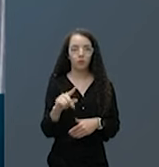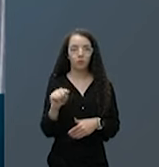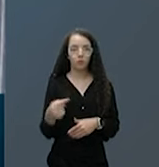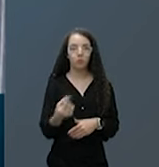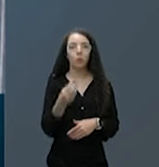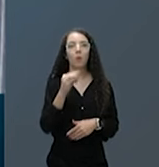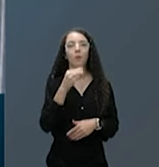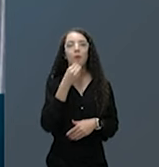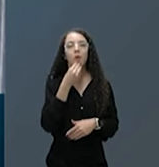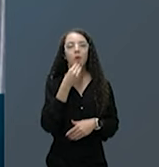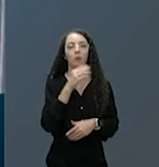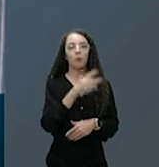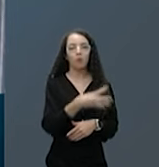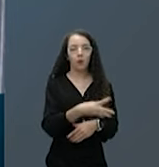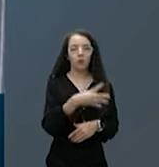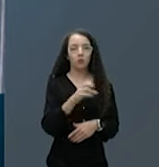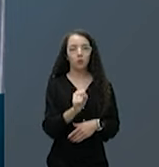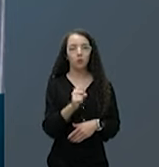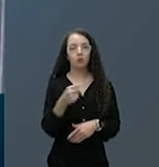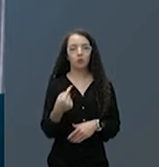1.481.810.